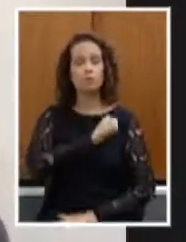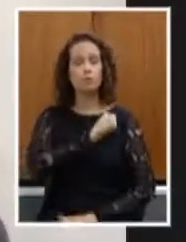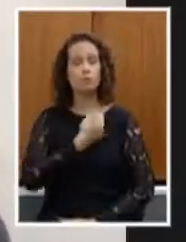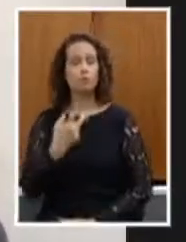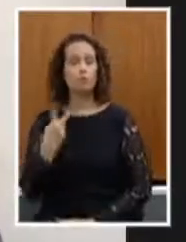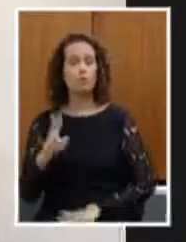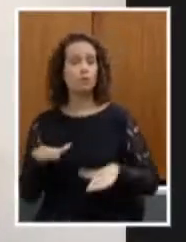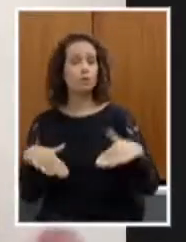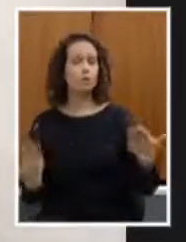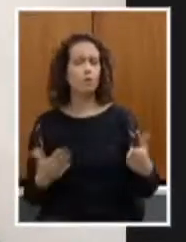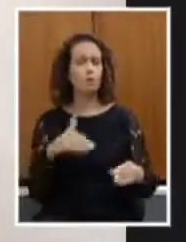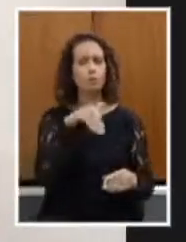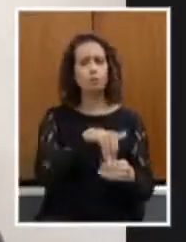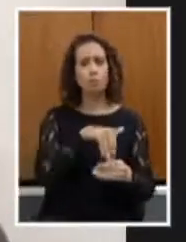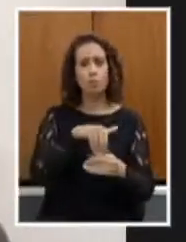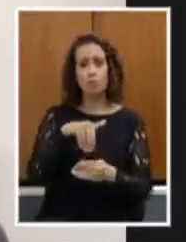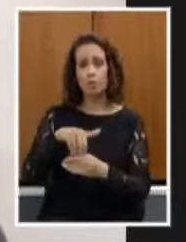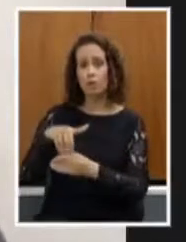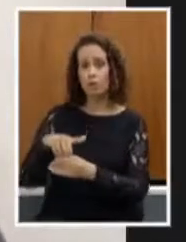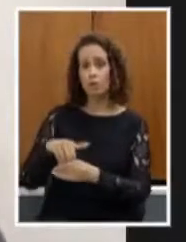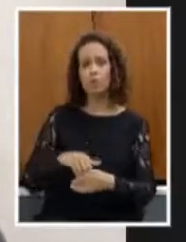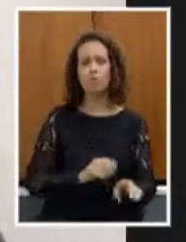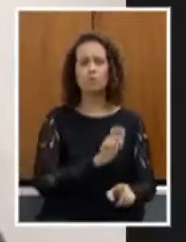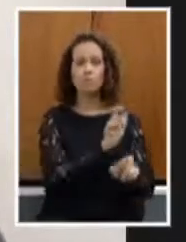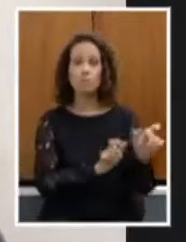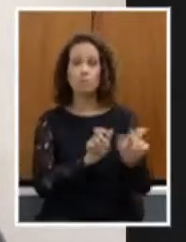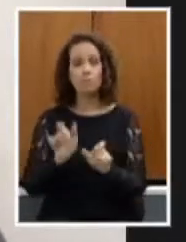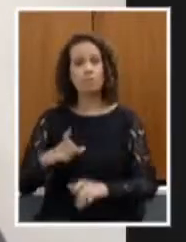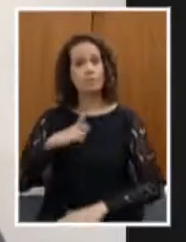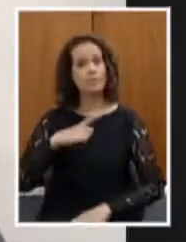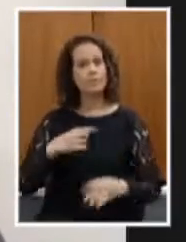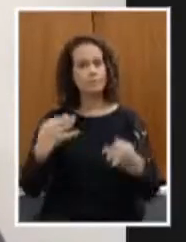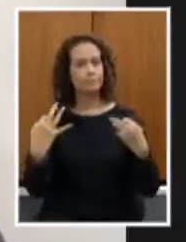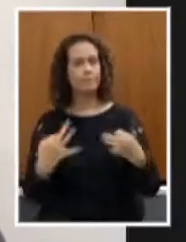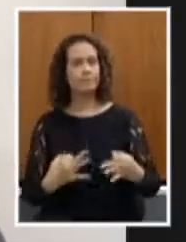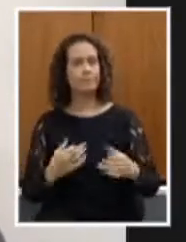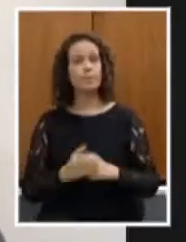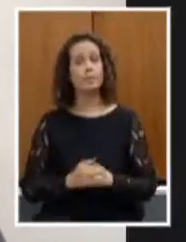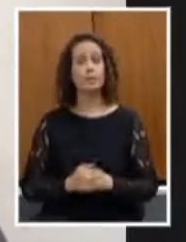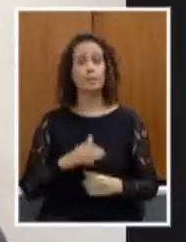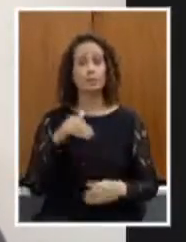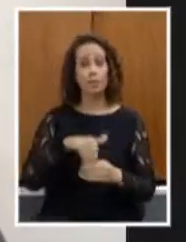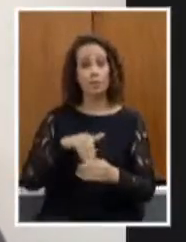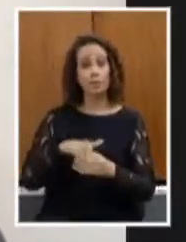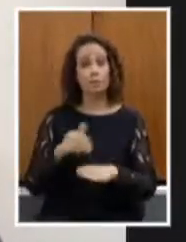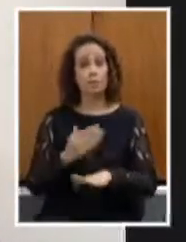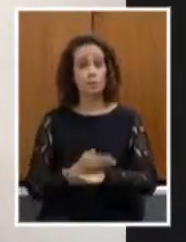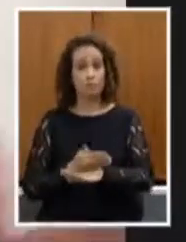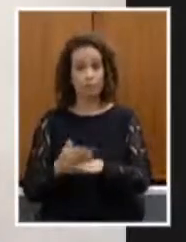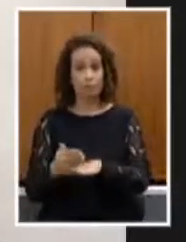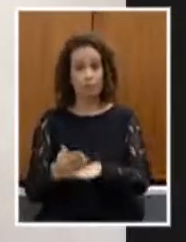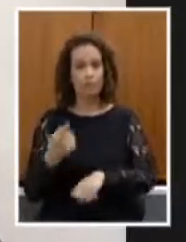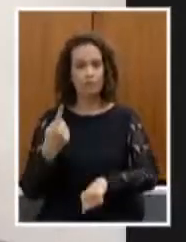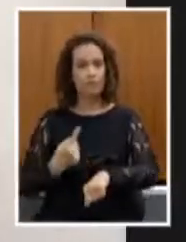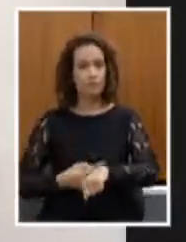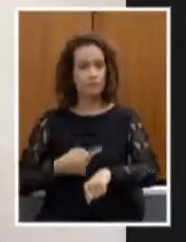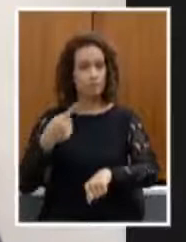né, pelo menos aqueles que estão com essa convicção. Em branco, nesse